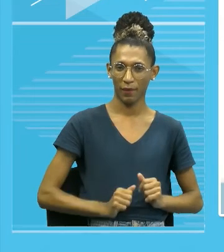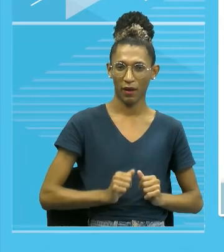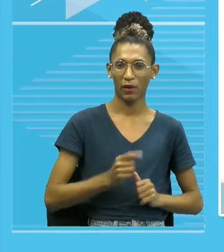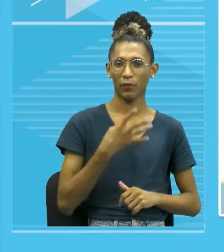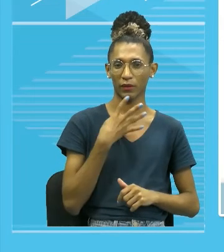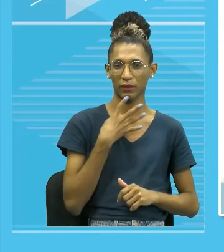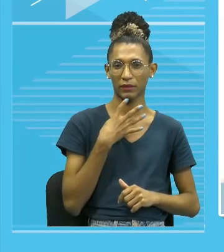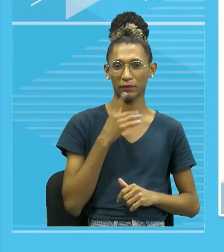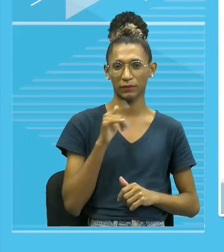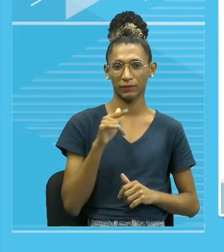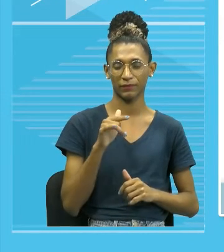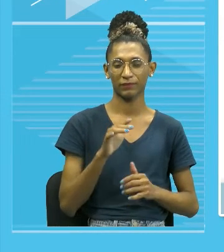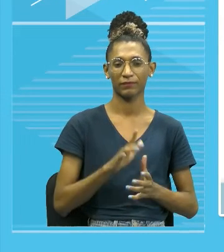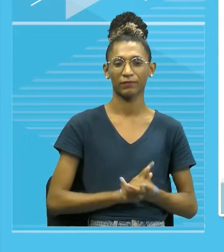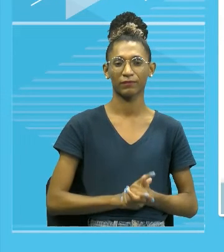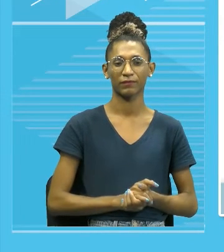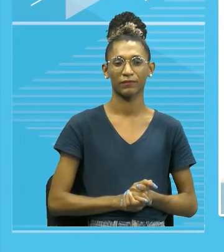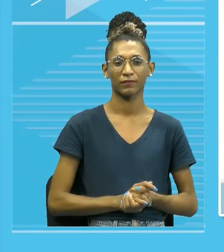isso